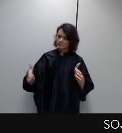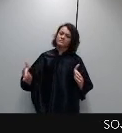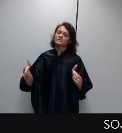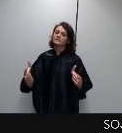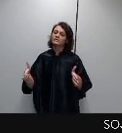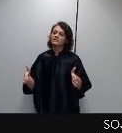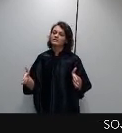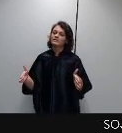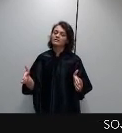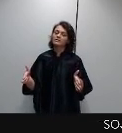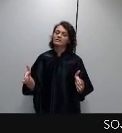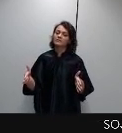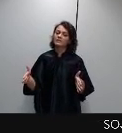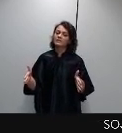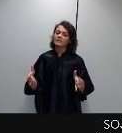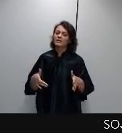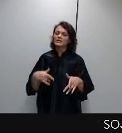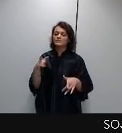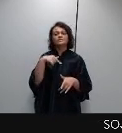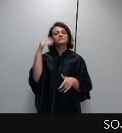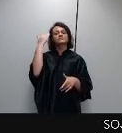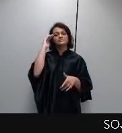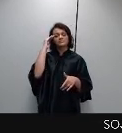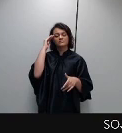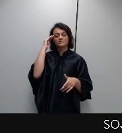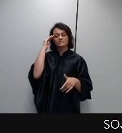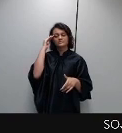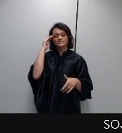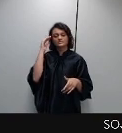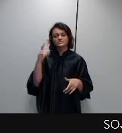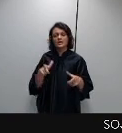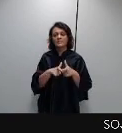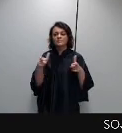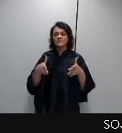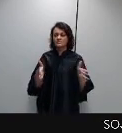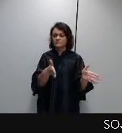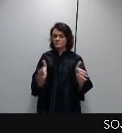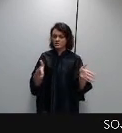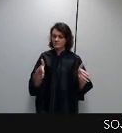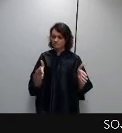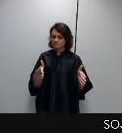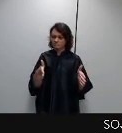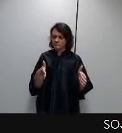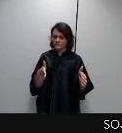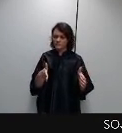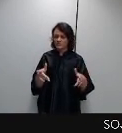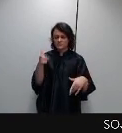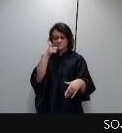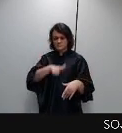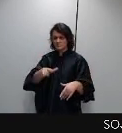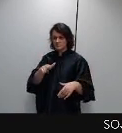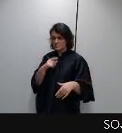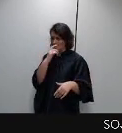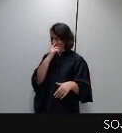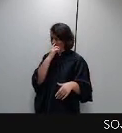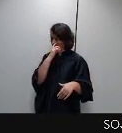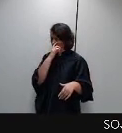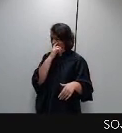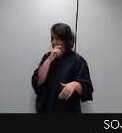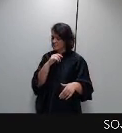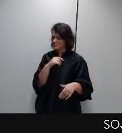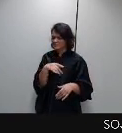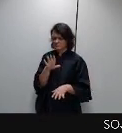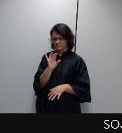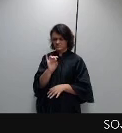nossos entendendo de ampliação desse prazo é que alcançaria os que já estava em curso deixou só